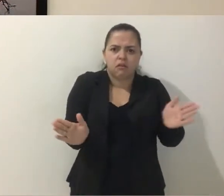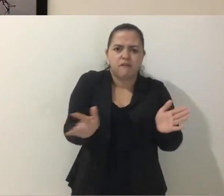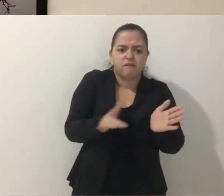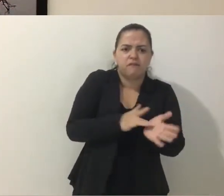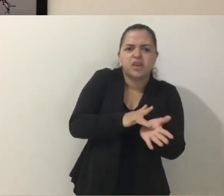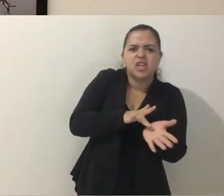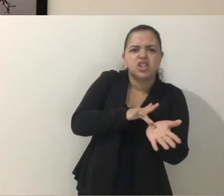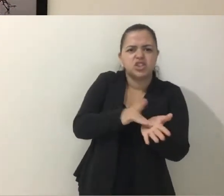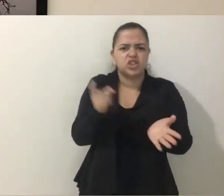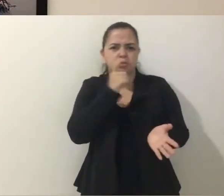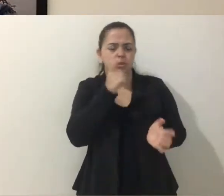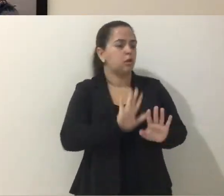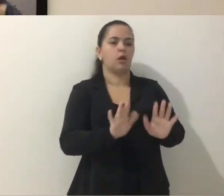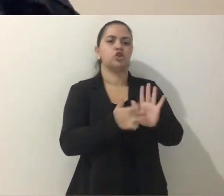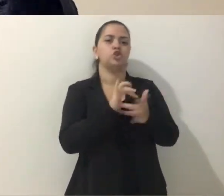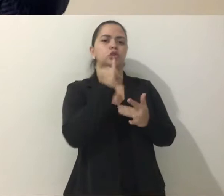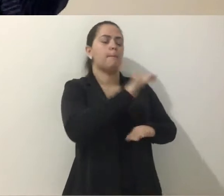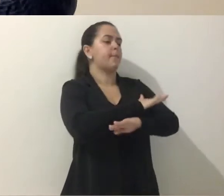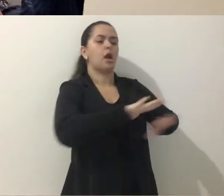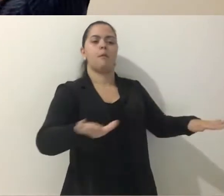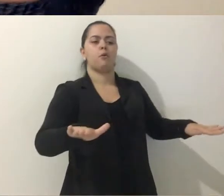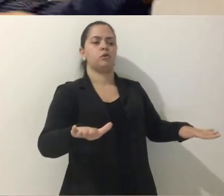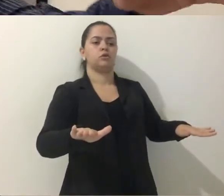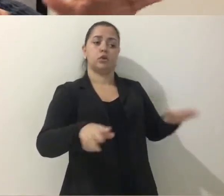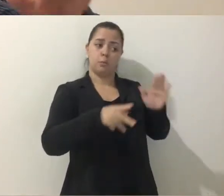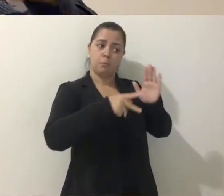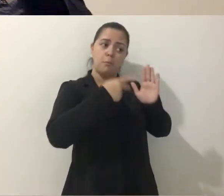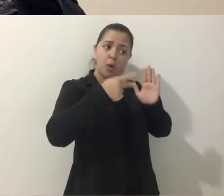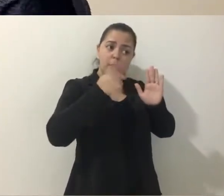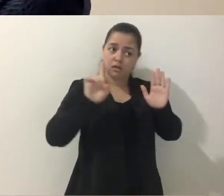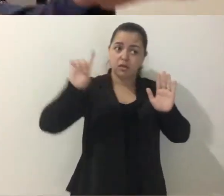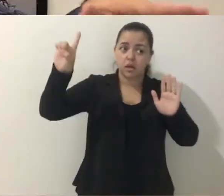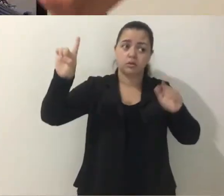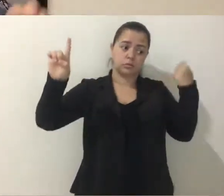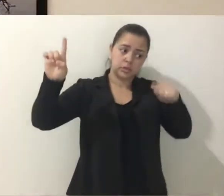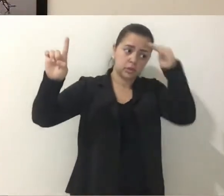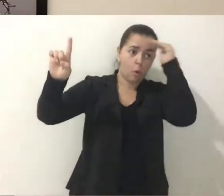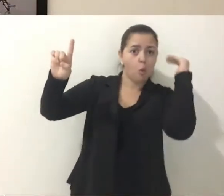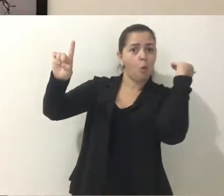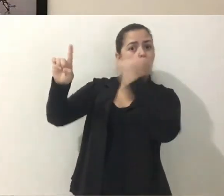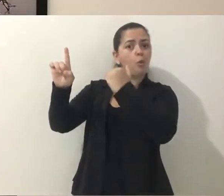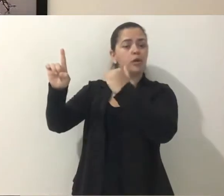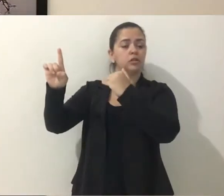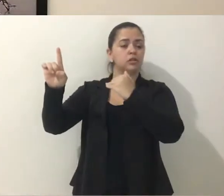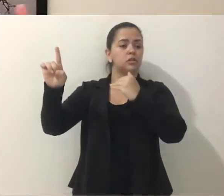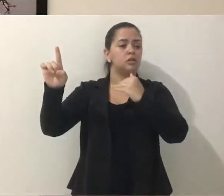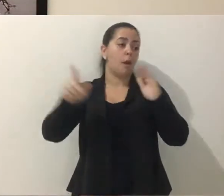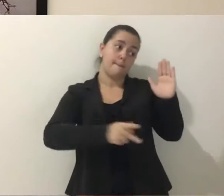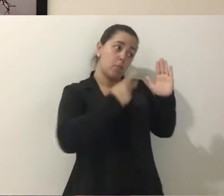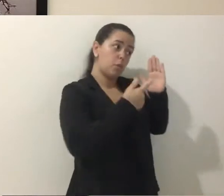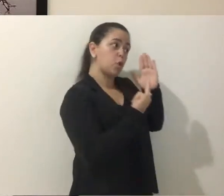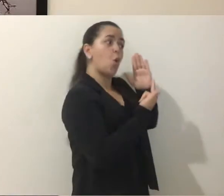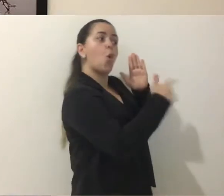disse, vamos acabar com isso. Porque eles disseram, se você jurar por Deus, você tem que obrigar. Você tem que cumprir. Mas se você jurar